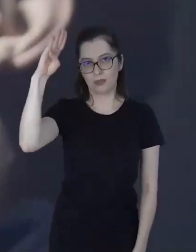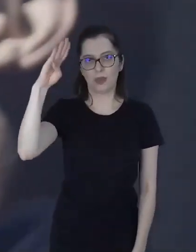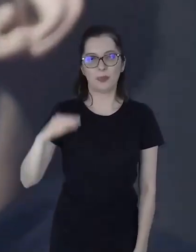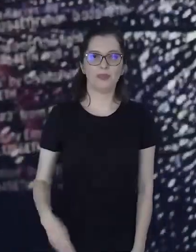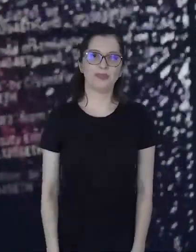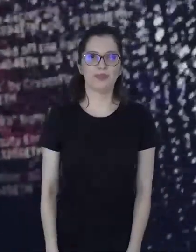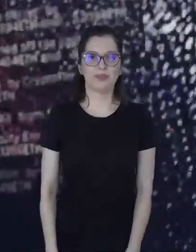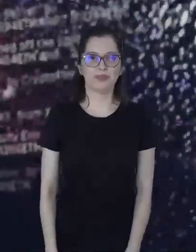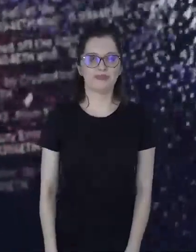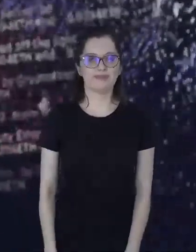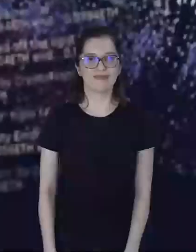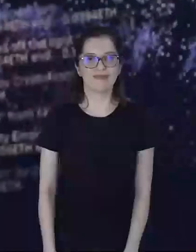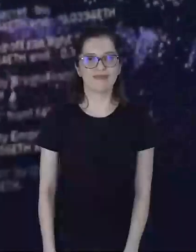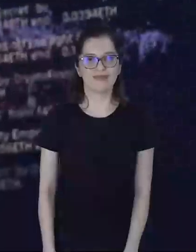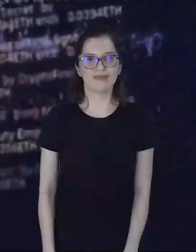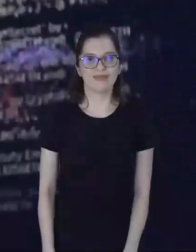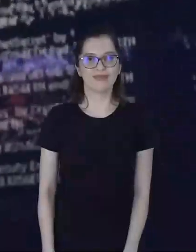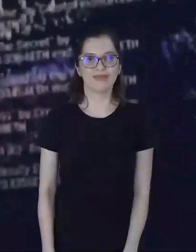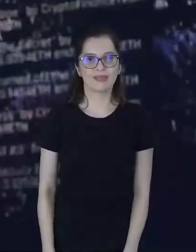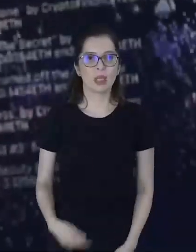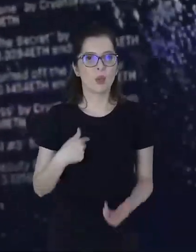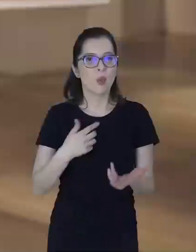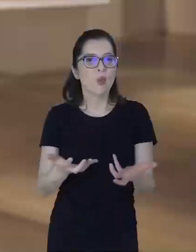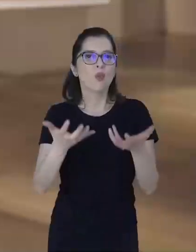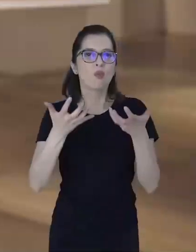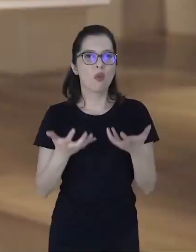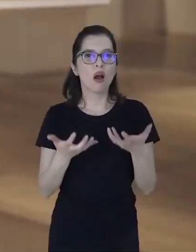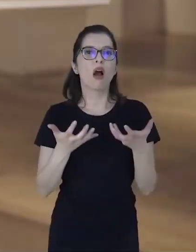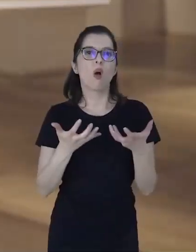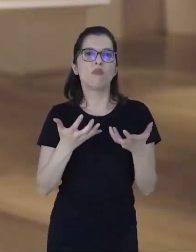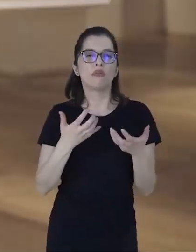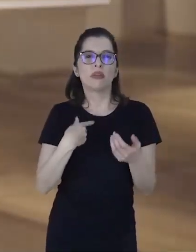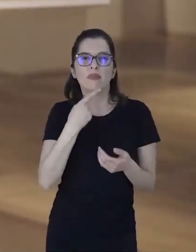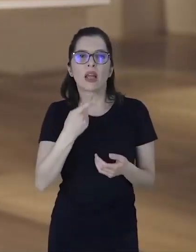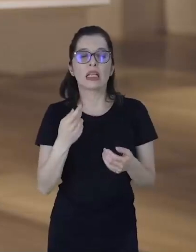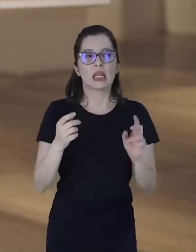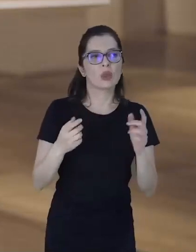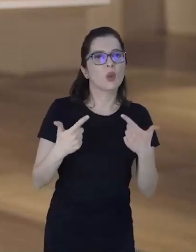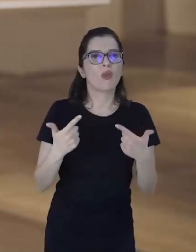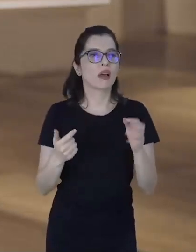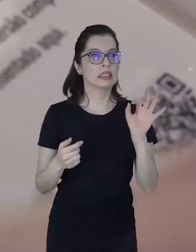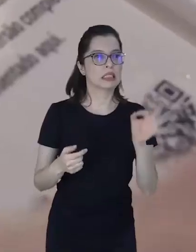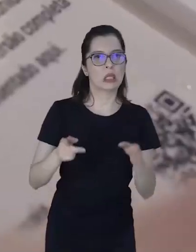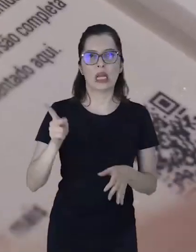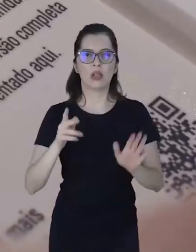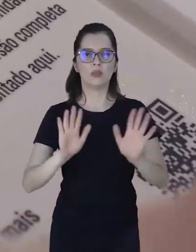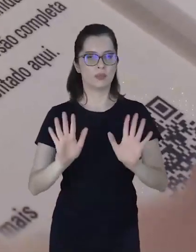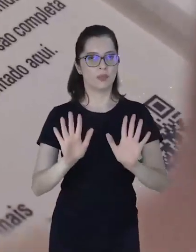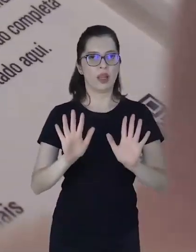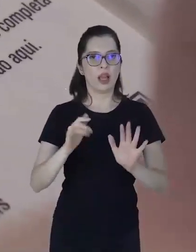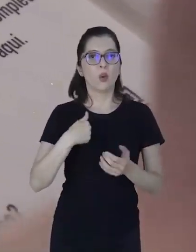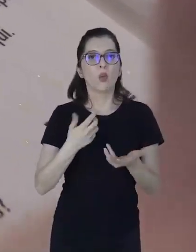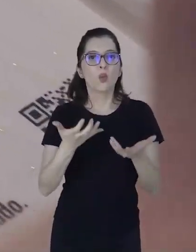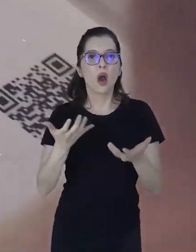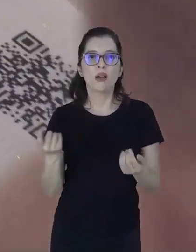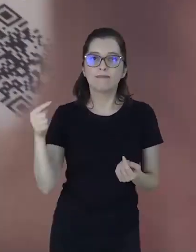Diego e a silhueta dele diante da tela com frases projetadas. Eu quero dizer que não tem certo ou errado. Um texto com QR